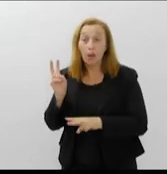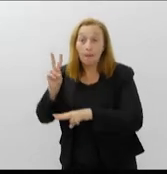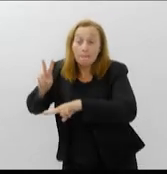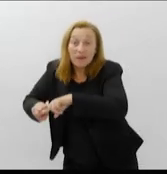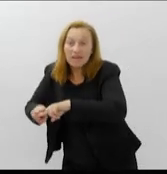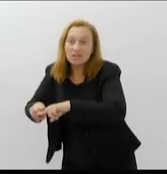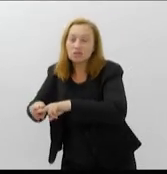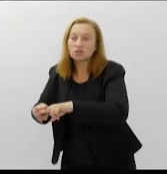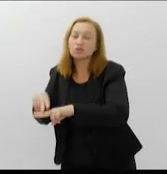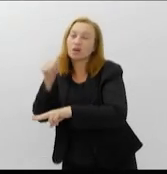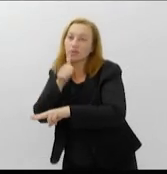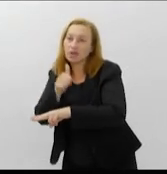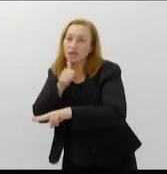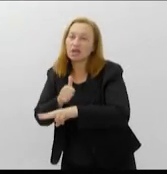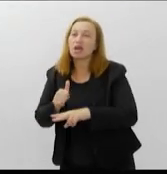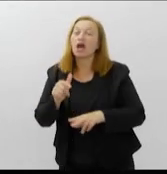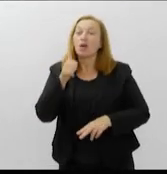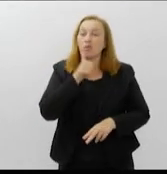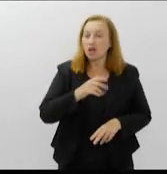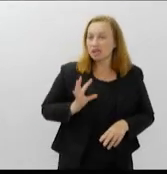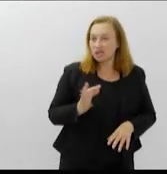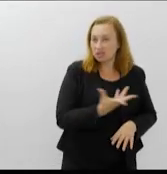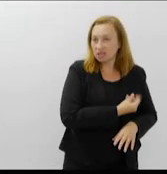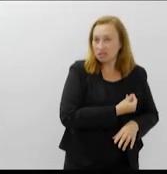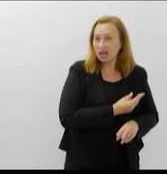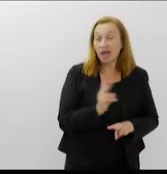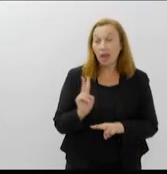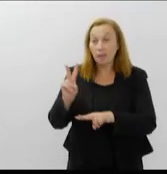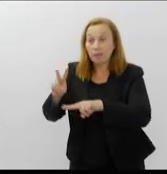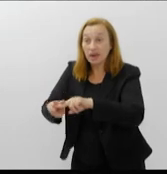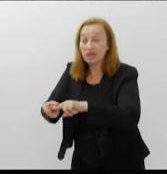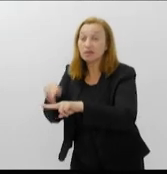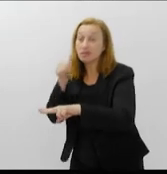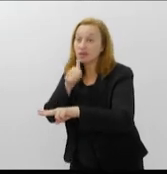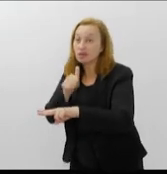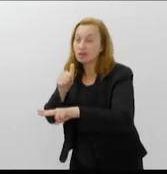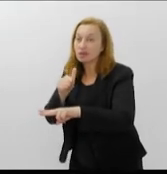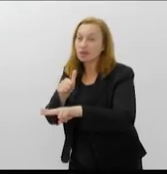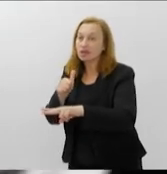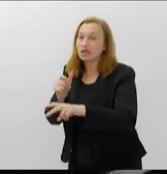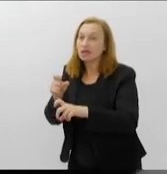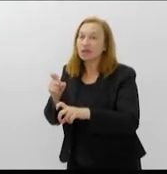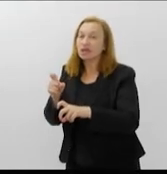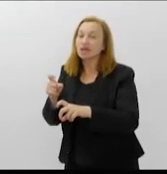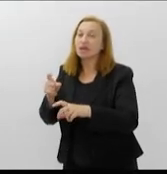Mulher transexual é presa em cela feminina e engravida detenta.